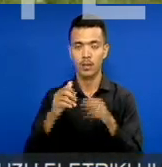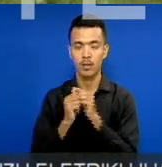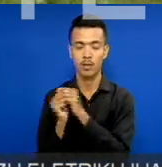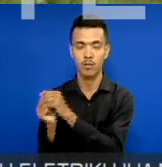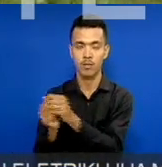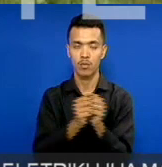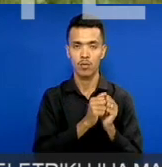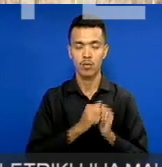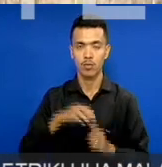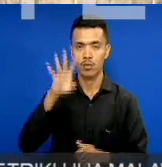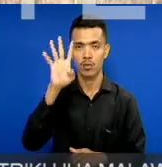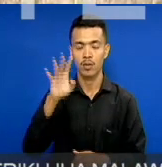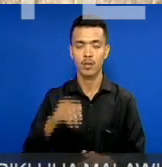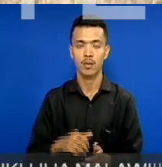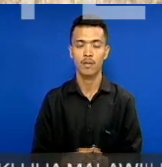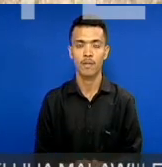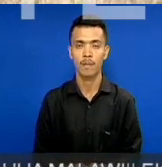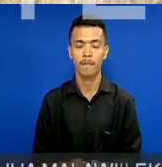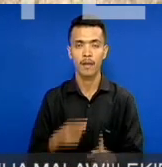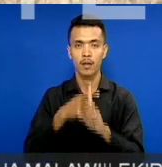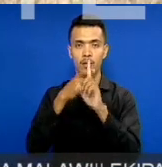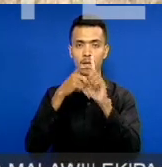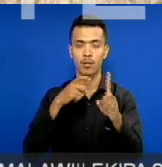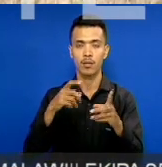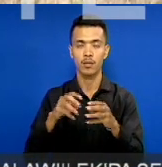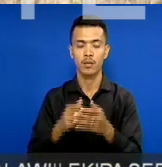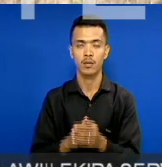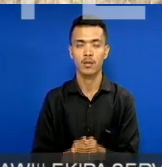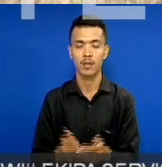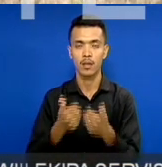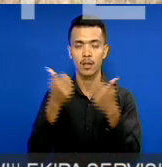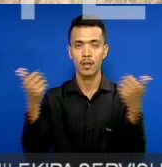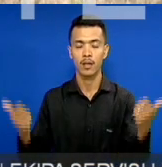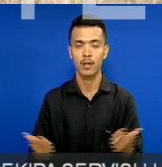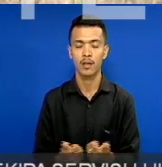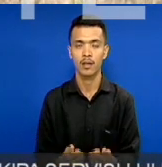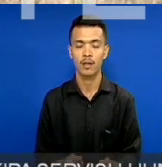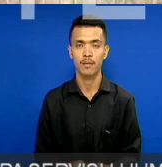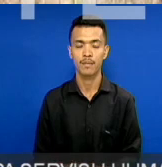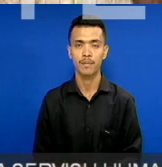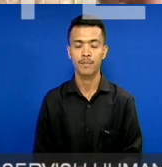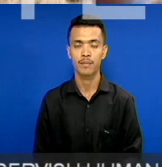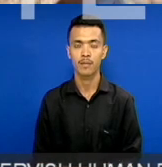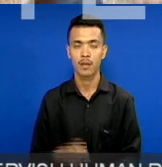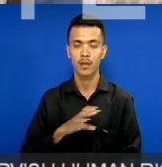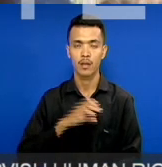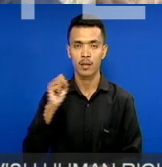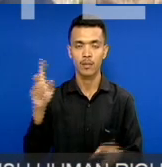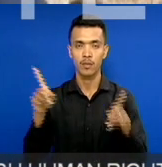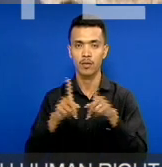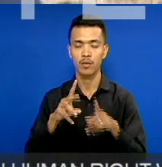inhat. Paciente moras dengue hirakne mehusi área Faulata, aldeia Kesamauk, Sukukasa, posto